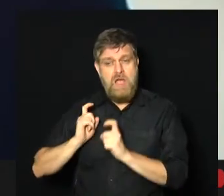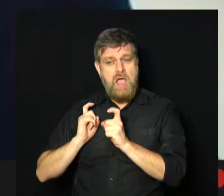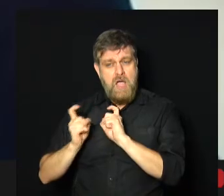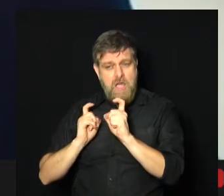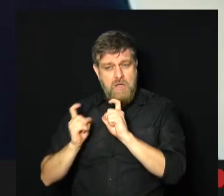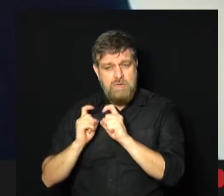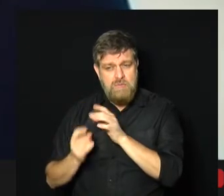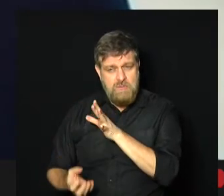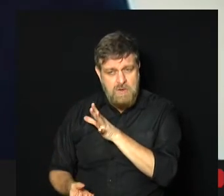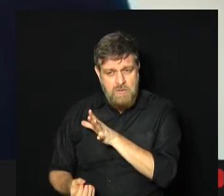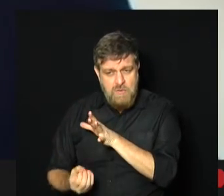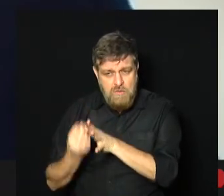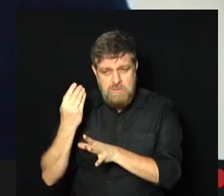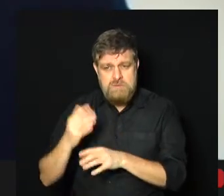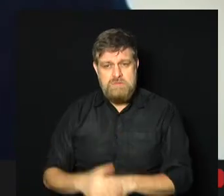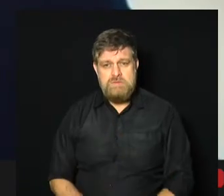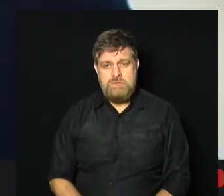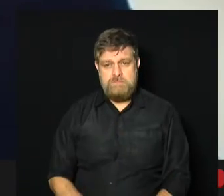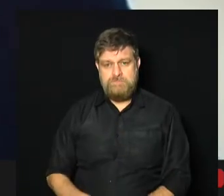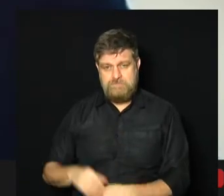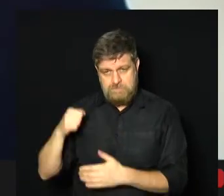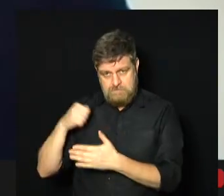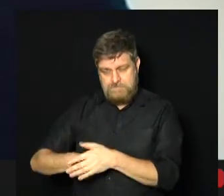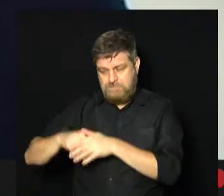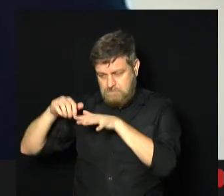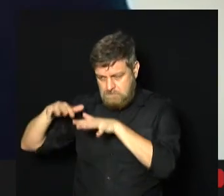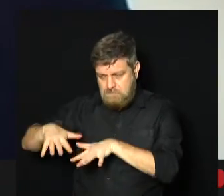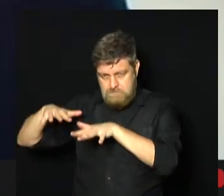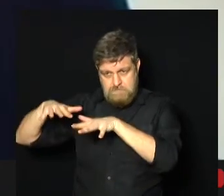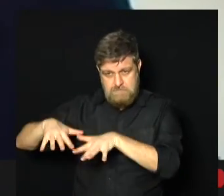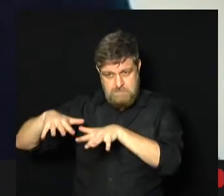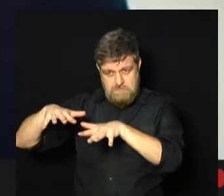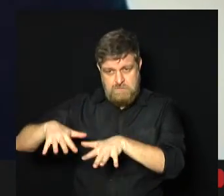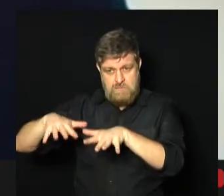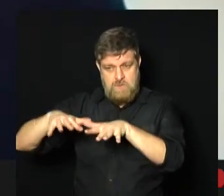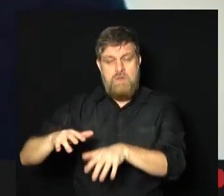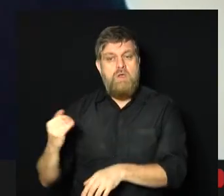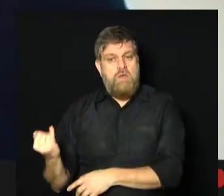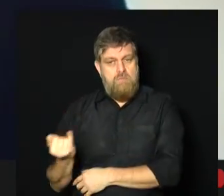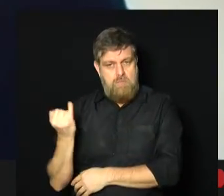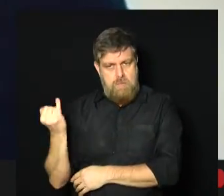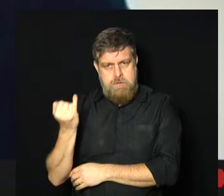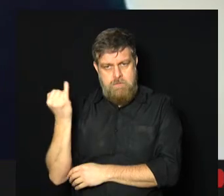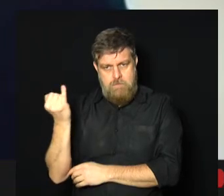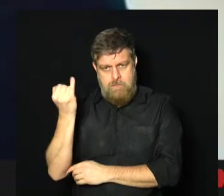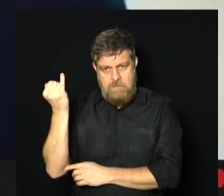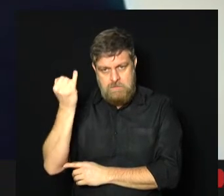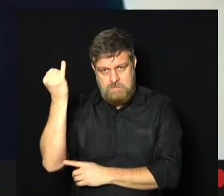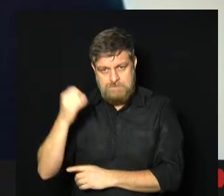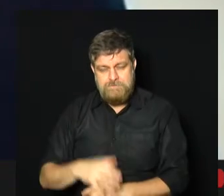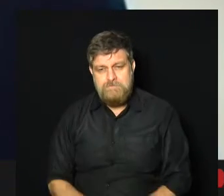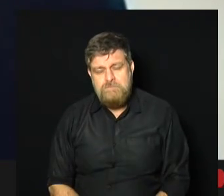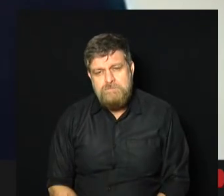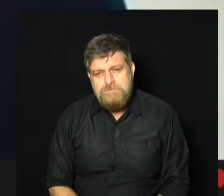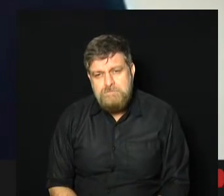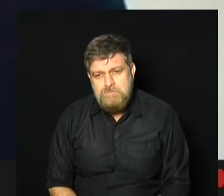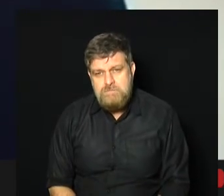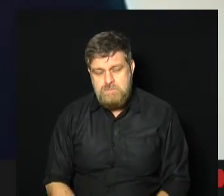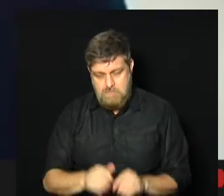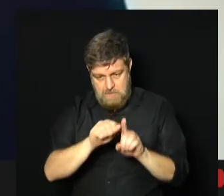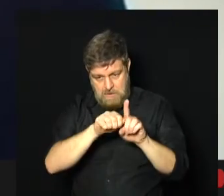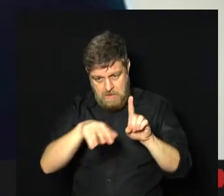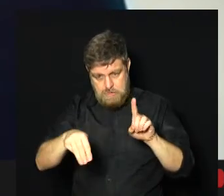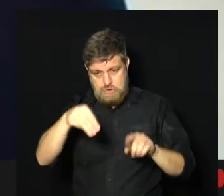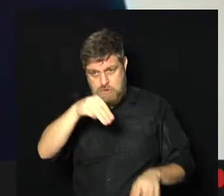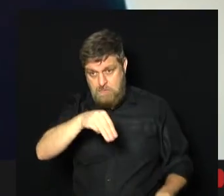teve na manifestação, que foi uma manifestação super importante, né, uma manifestação das agentes e